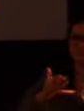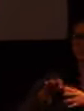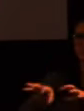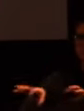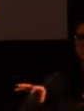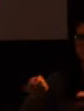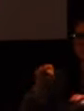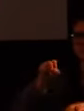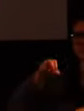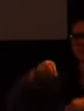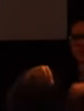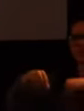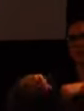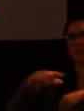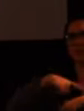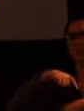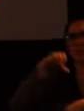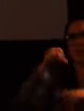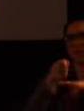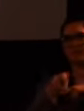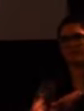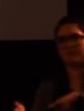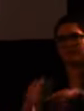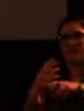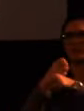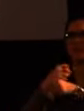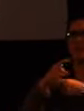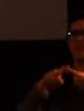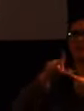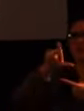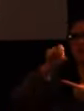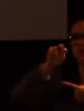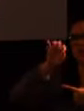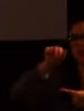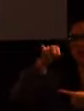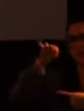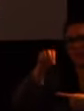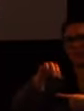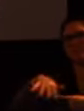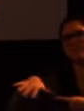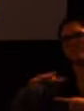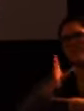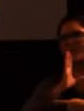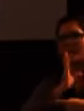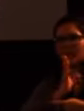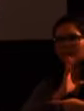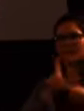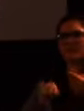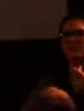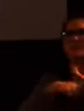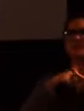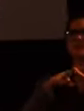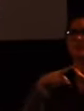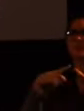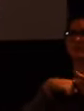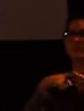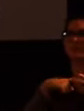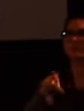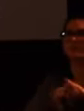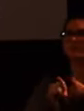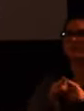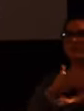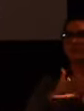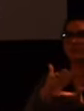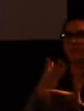solo, nós temos aí 9 modalidades. O tradicional loteamento, que a gente já conhece a figura do loteamento, nós temos ele agora dividido